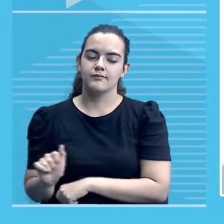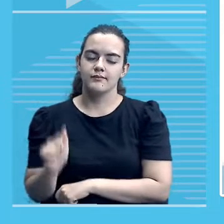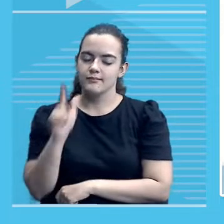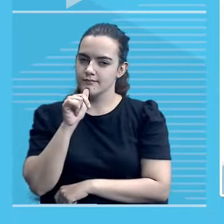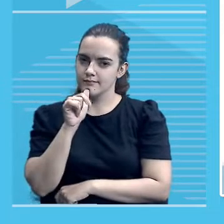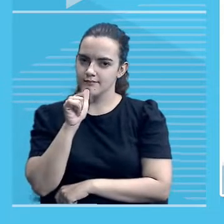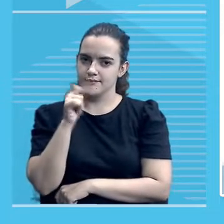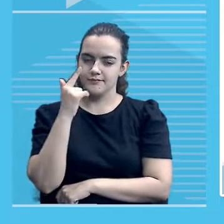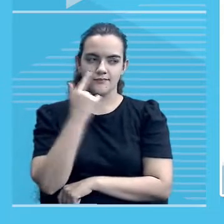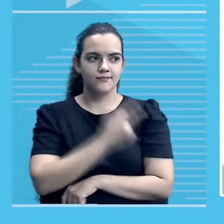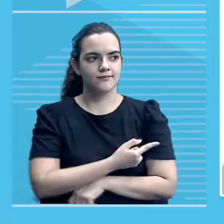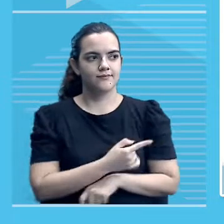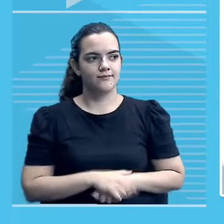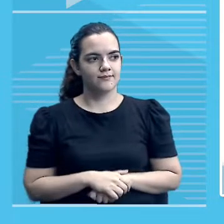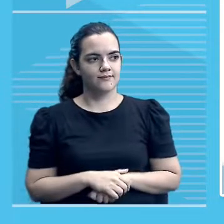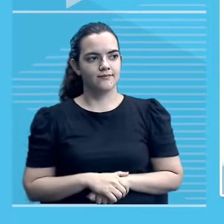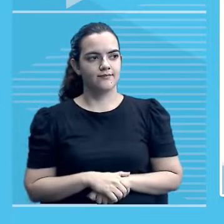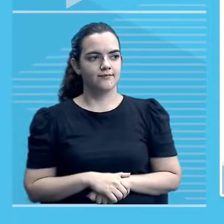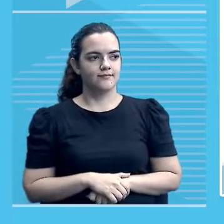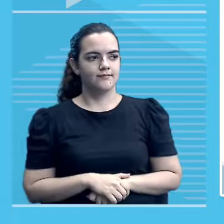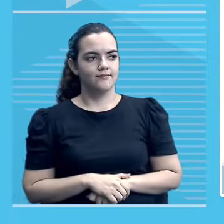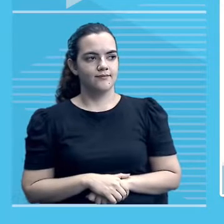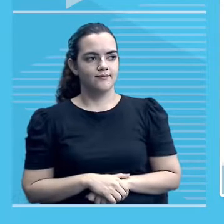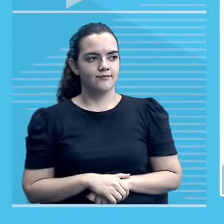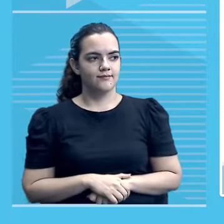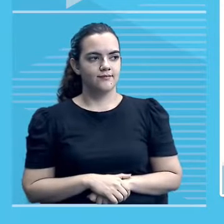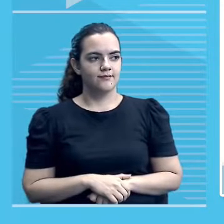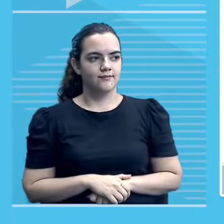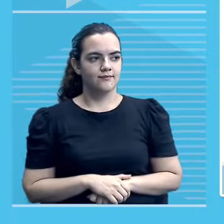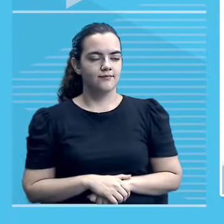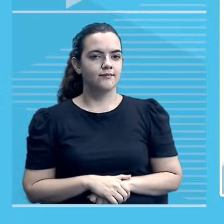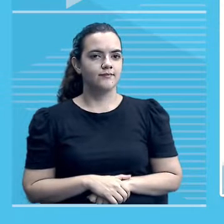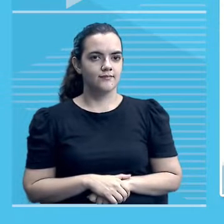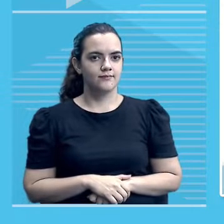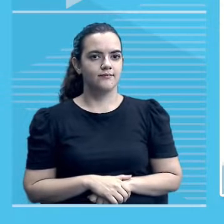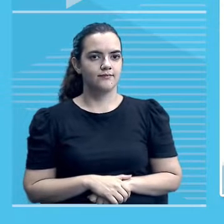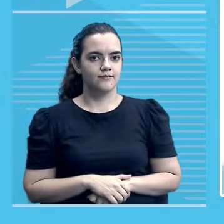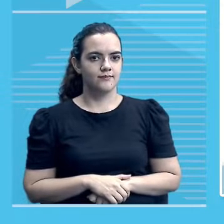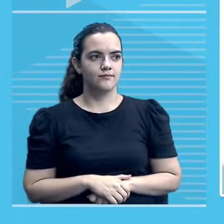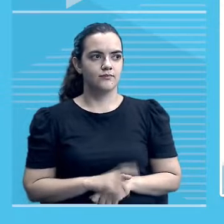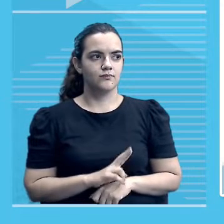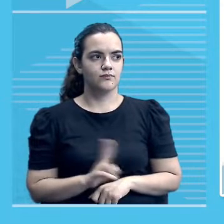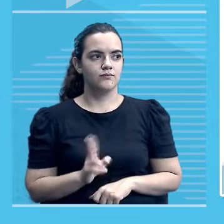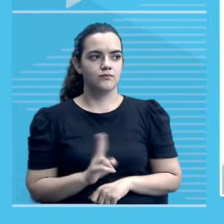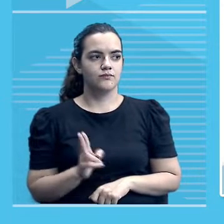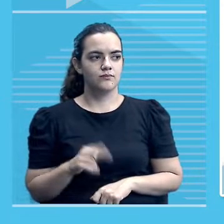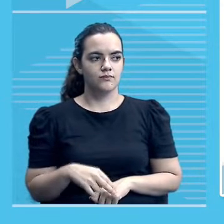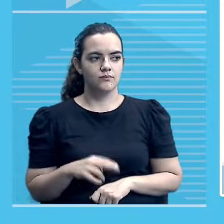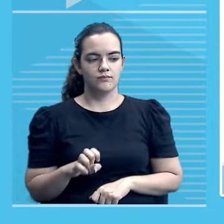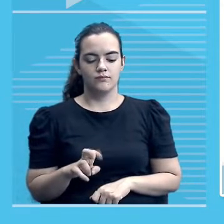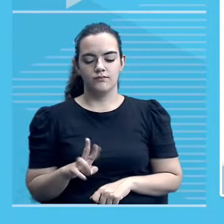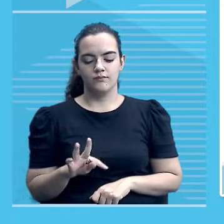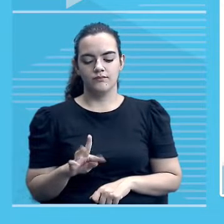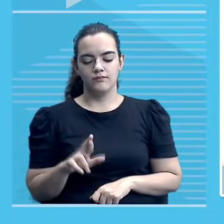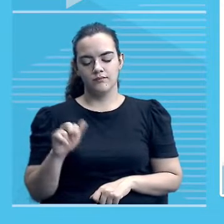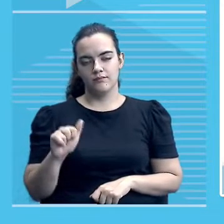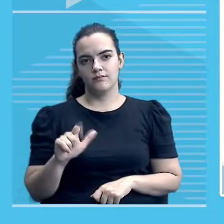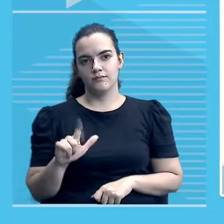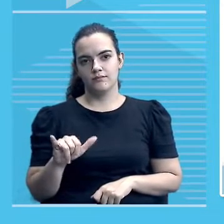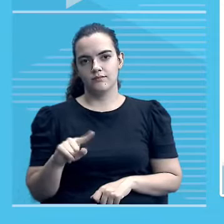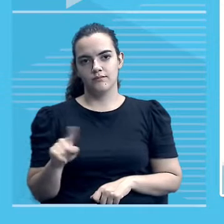Se eu reagir um ácido com uma base, é lógico que vai neutralizar. Por isso que é chamado de neutralização. Neutralização,